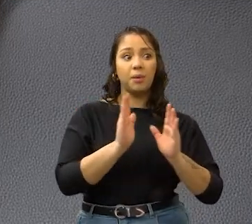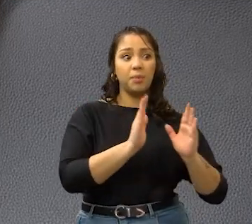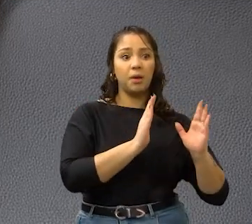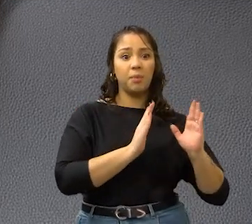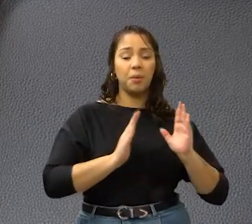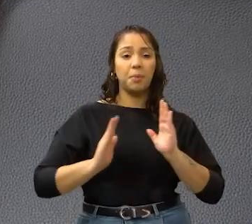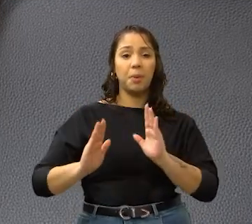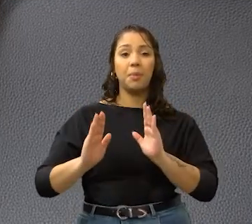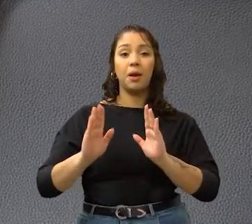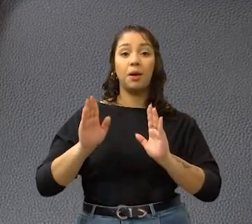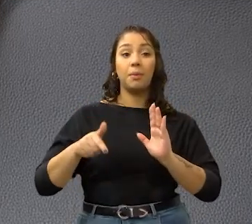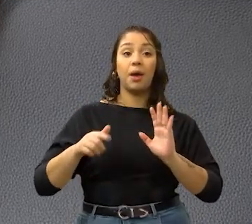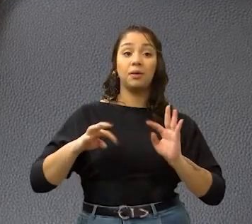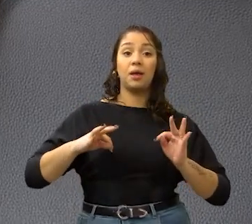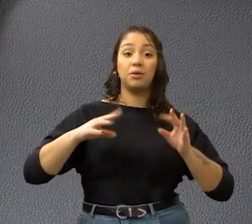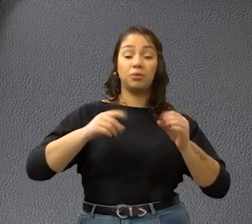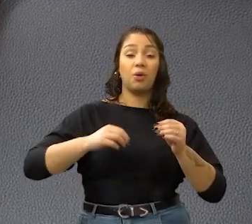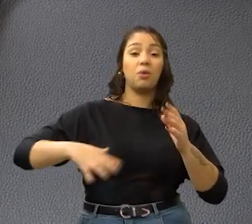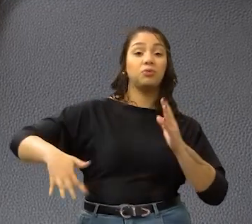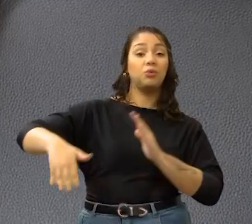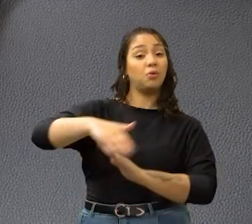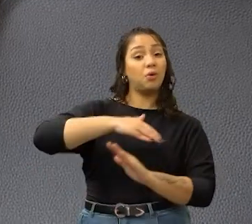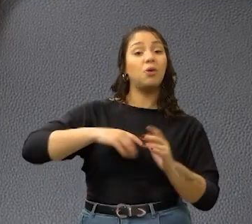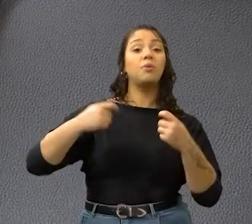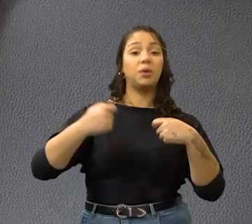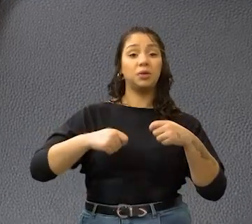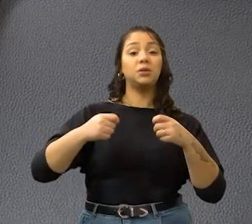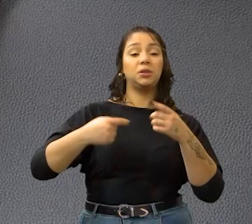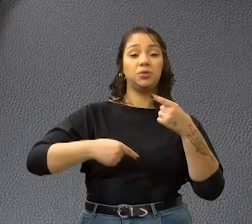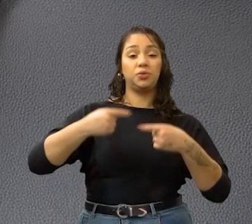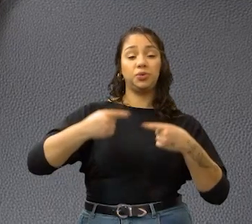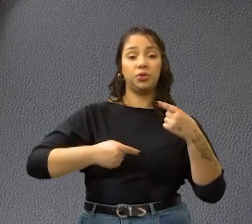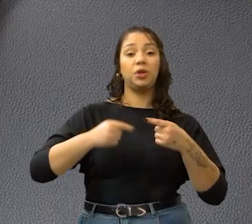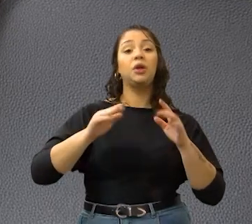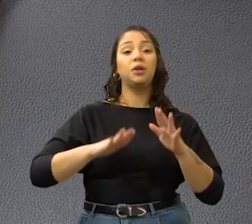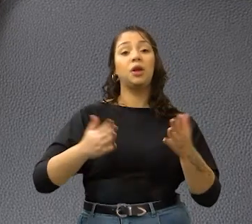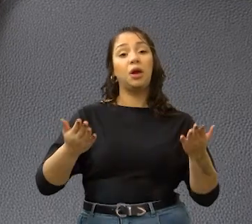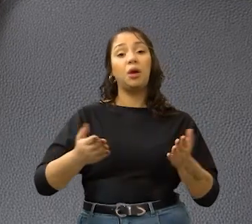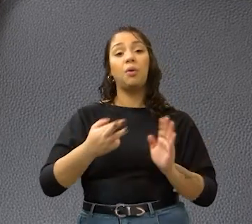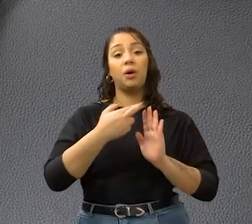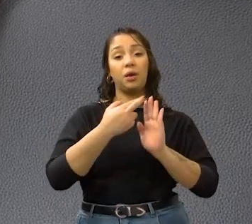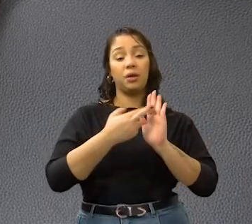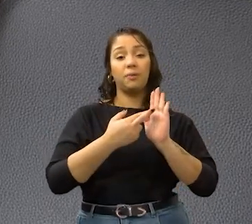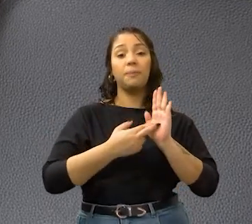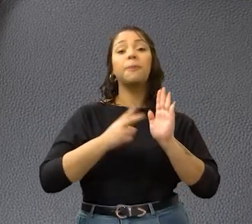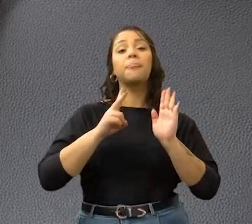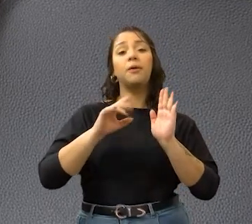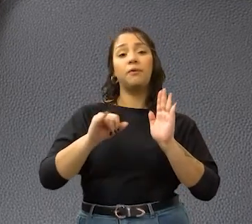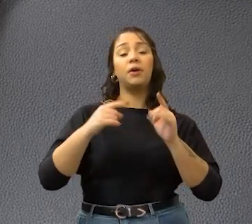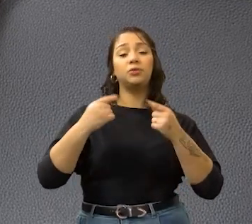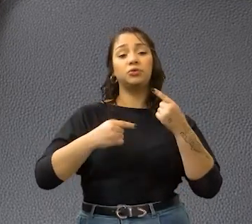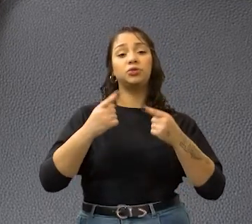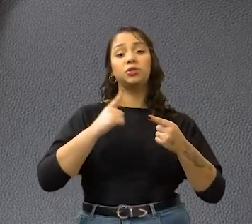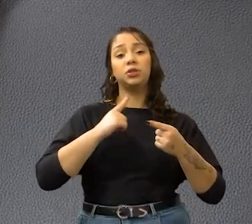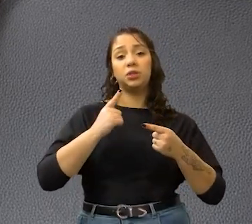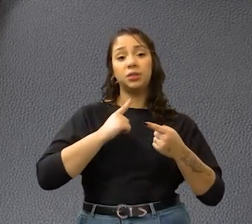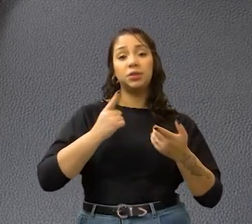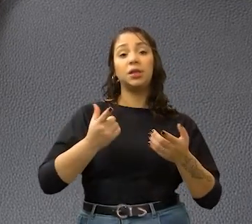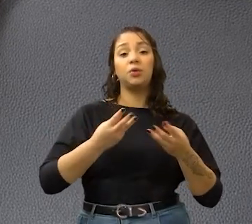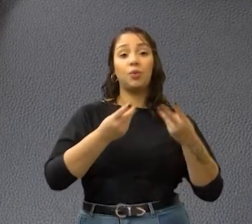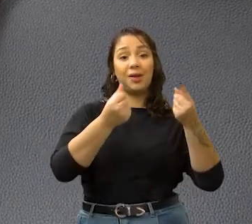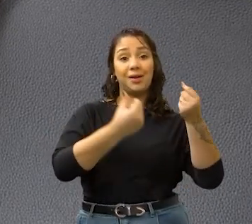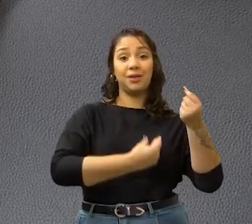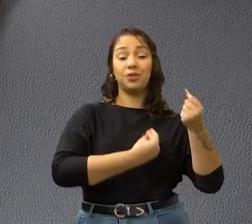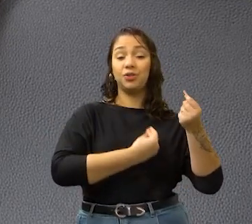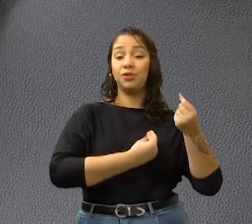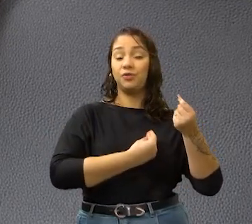mesma moeda. Então a gente precisa discutir isso como um todo e a regulamentação, sem dúvida nenhuma, vai trazer uma possibilidade de vida, de qualidade